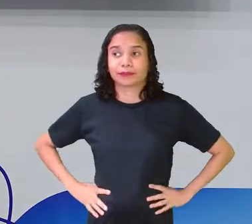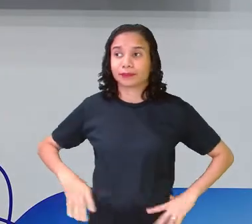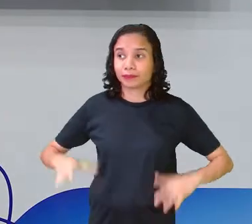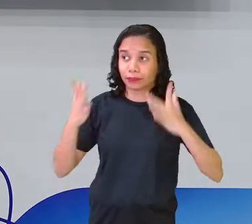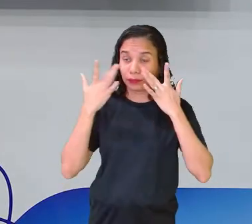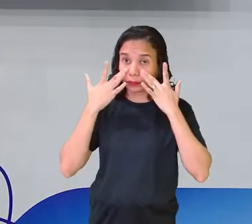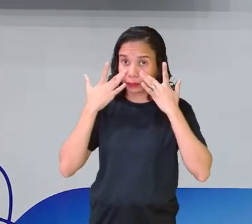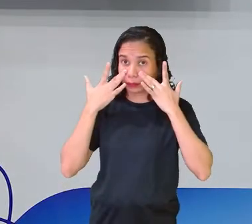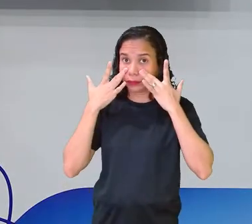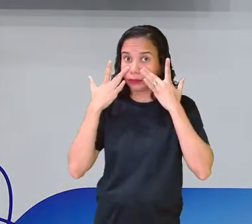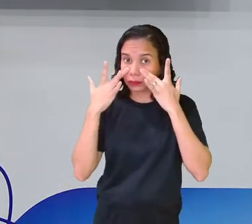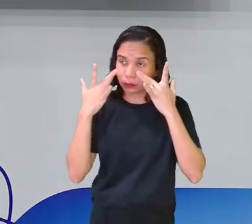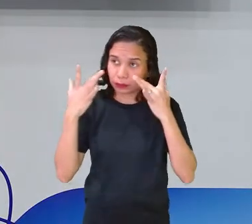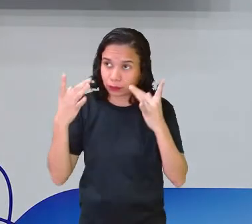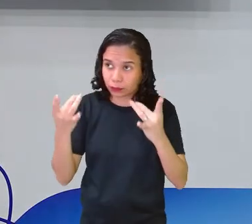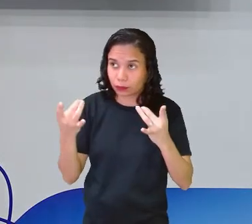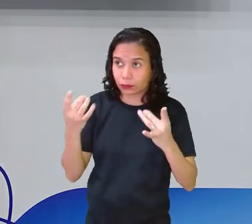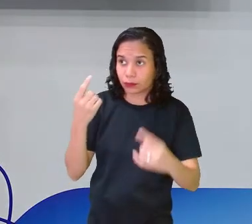atenção, 5º ano.